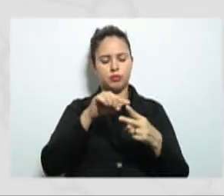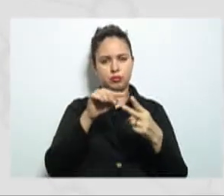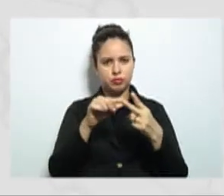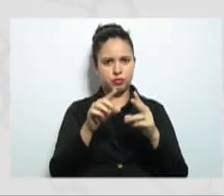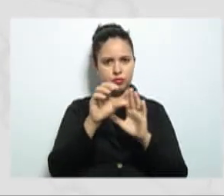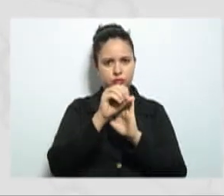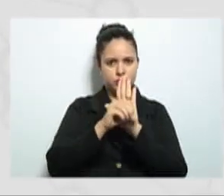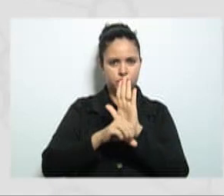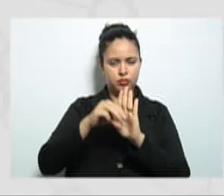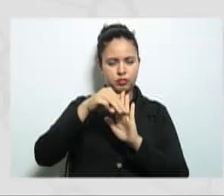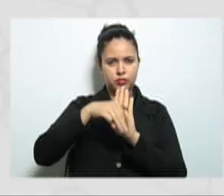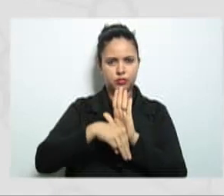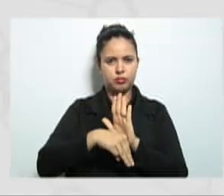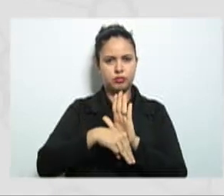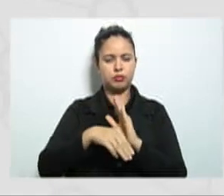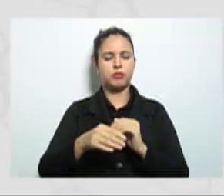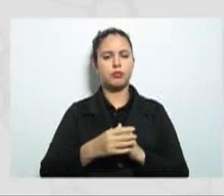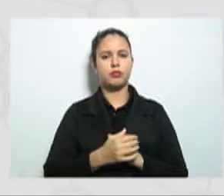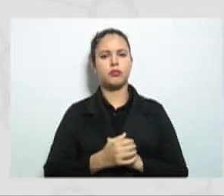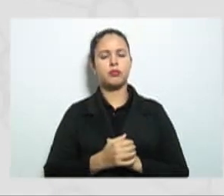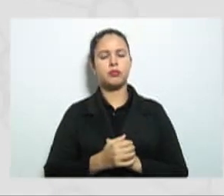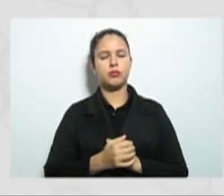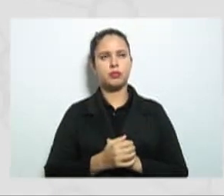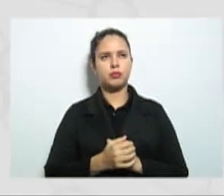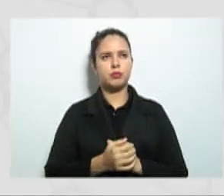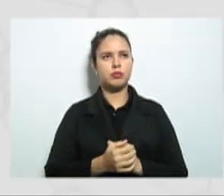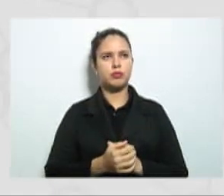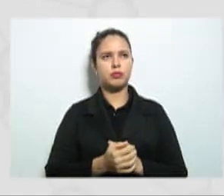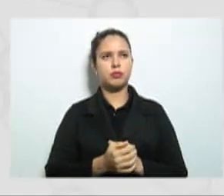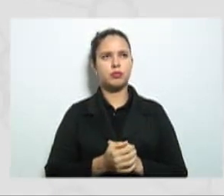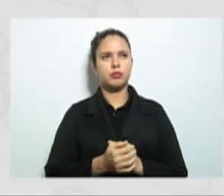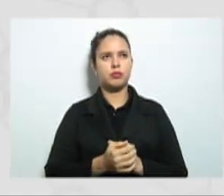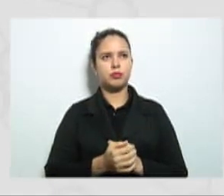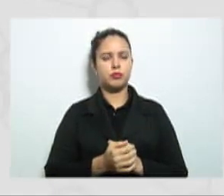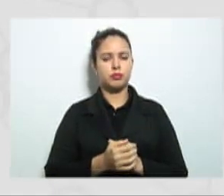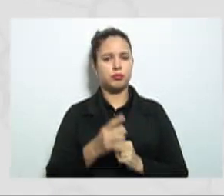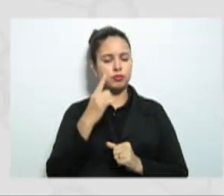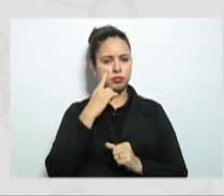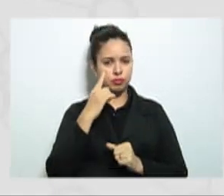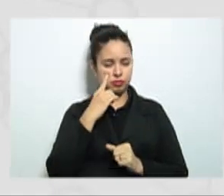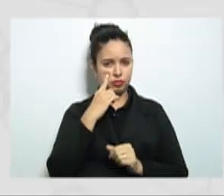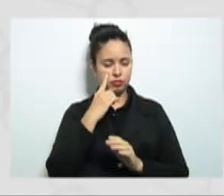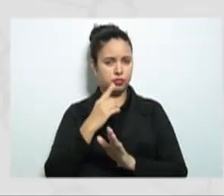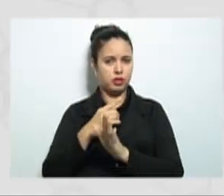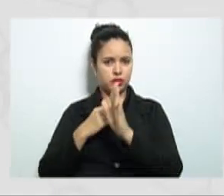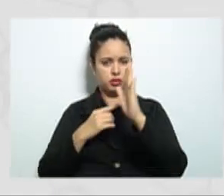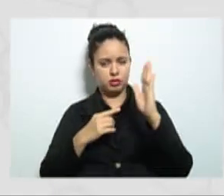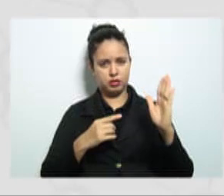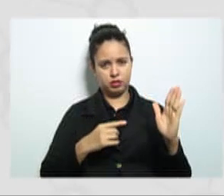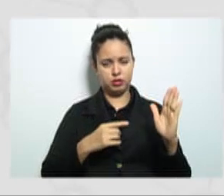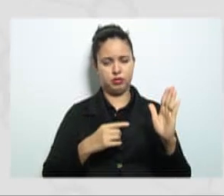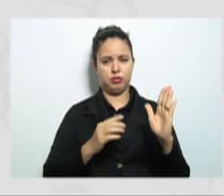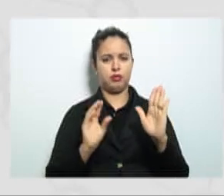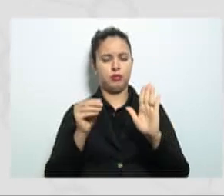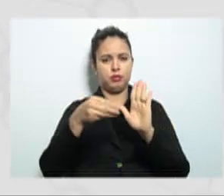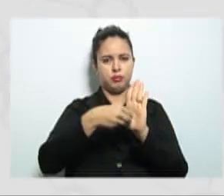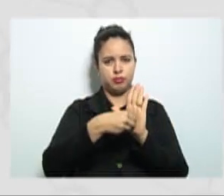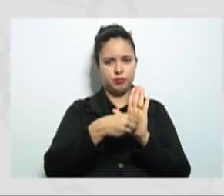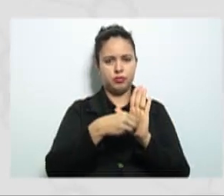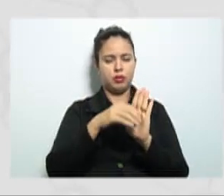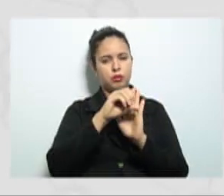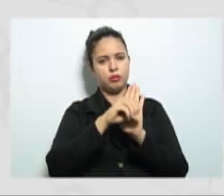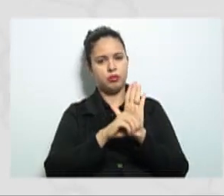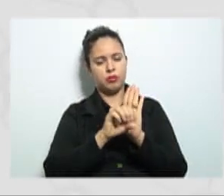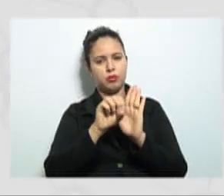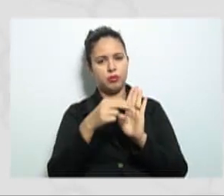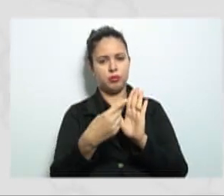memorando. Aqui, à esquerda, se for um ofício, você vai escrever ofício, se for um memorando, você vai escrever memorando.